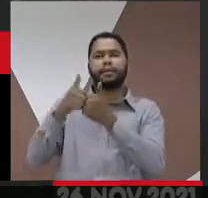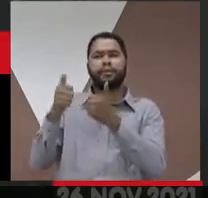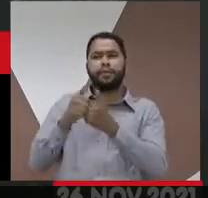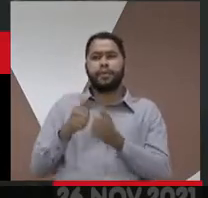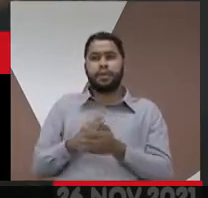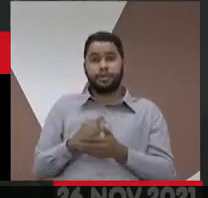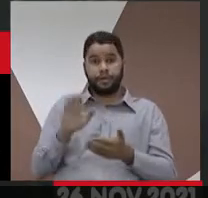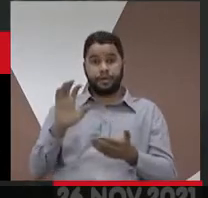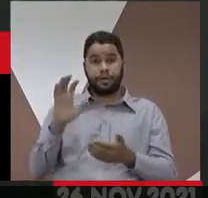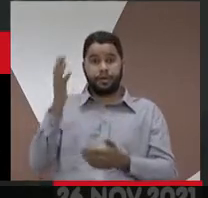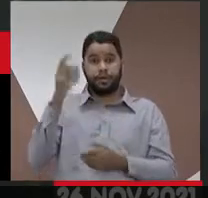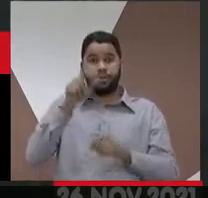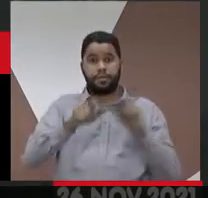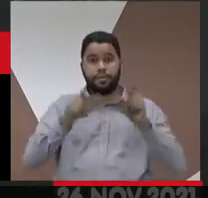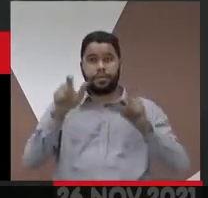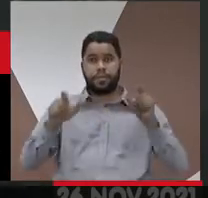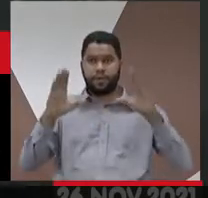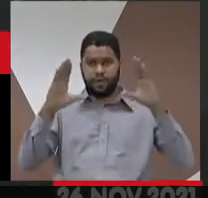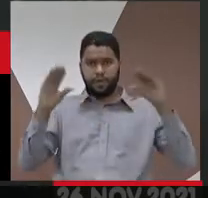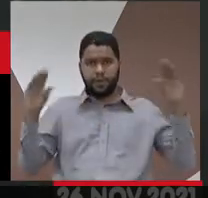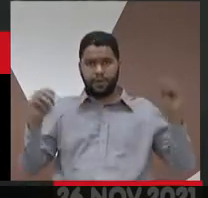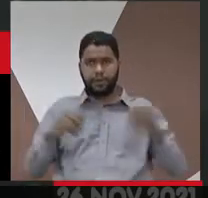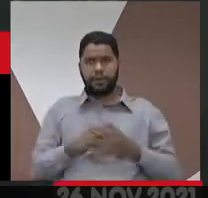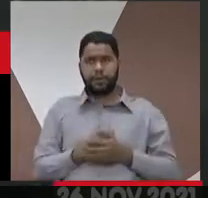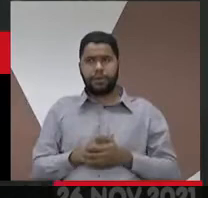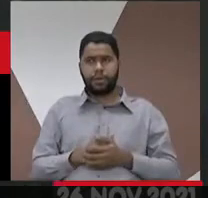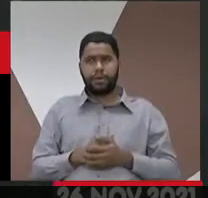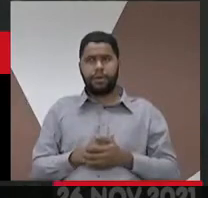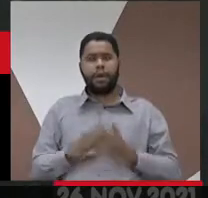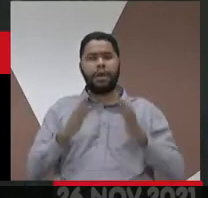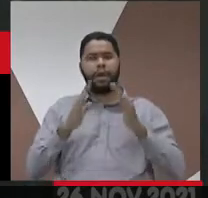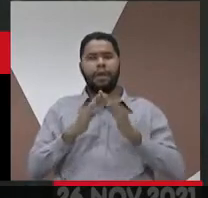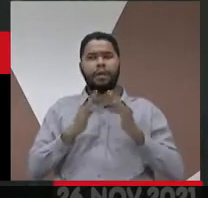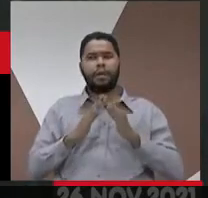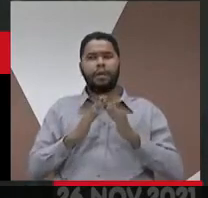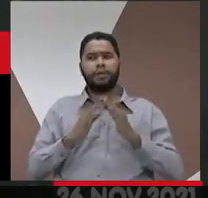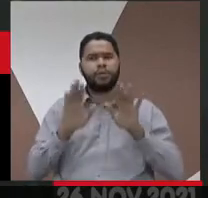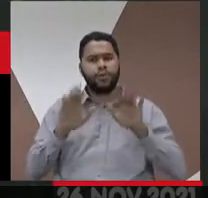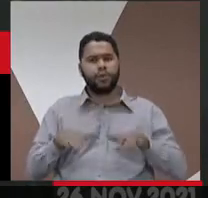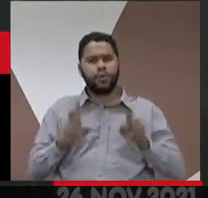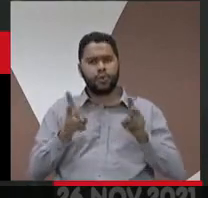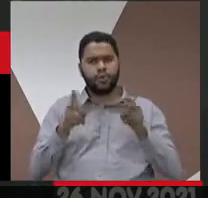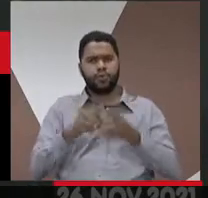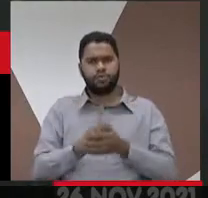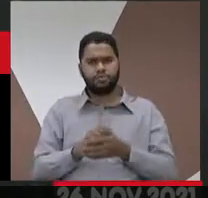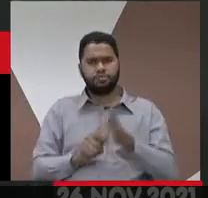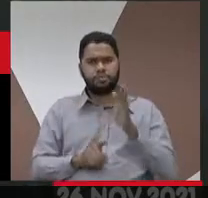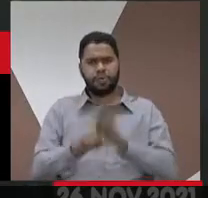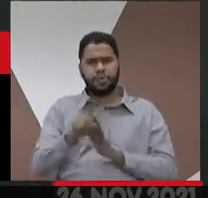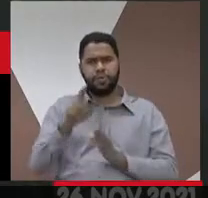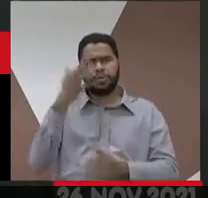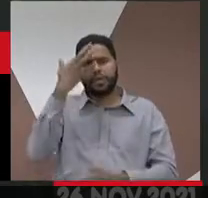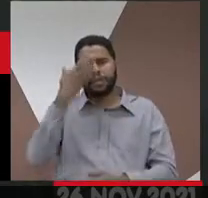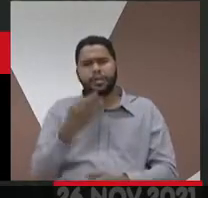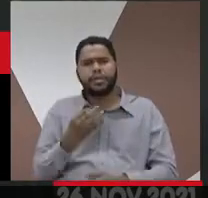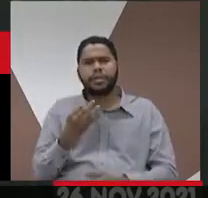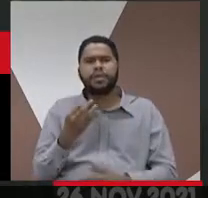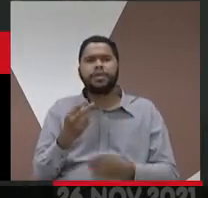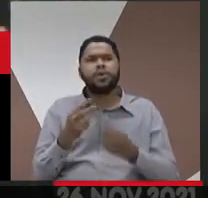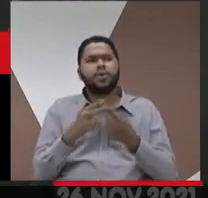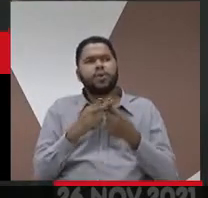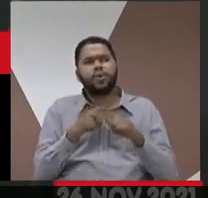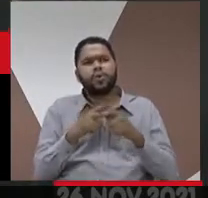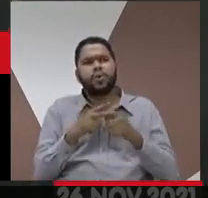correção acontecer, essas pessoas podem estar tranquilas que suas casas vão estar lá em pé? Essa pergunta, a gente quer entender o que são essas correções que